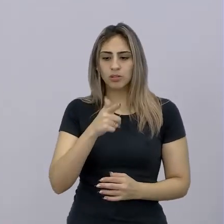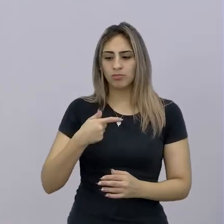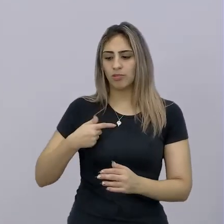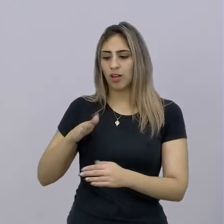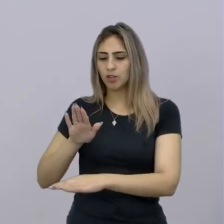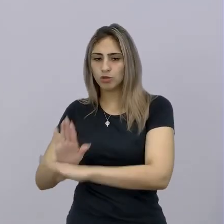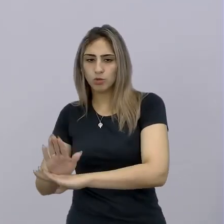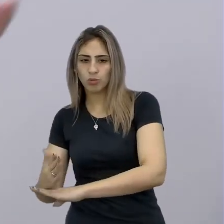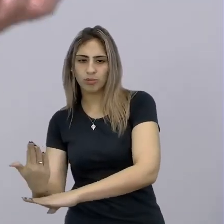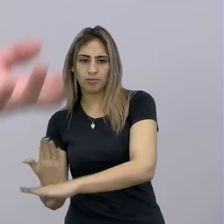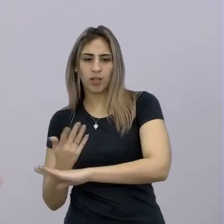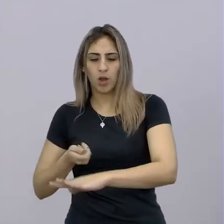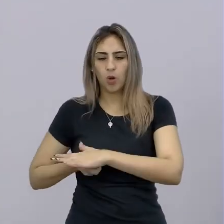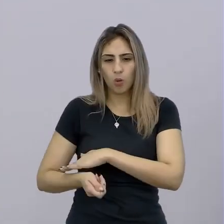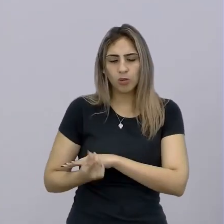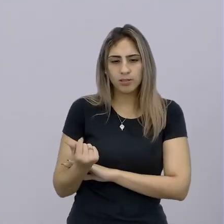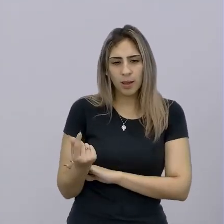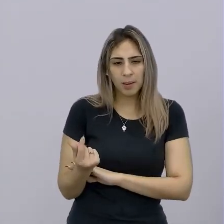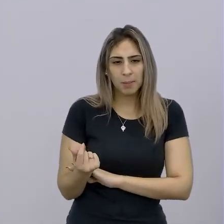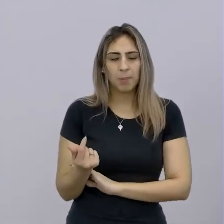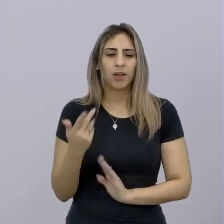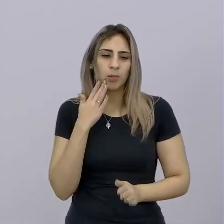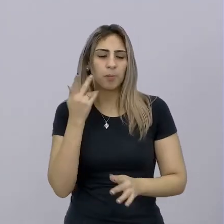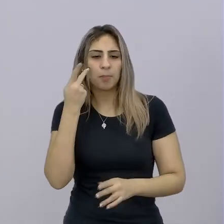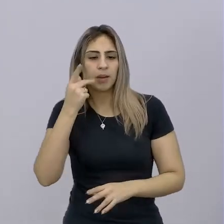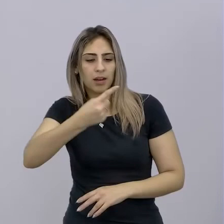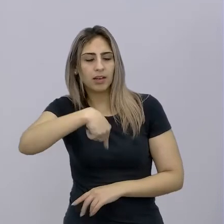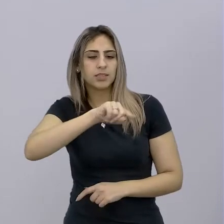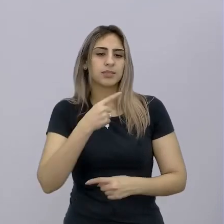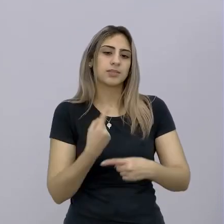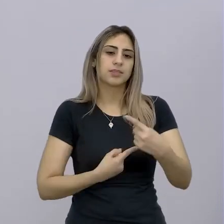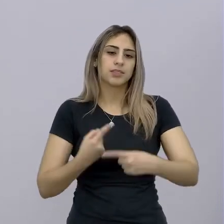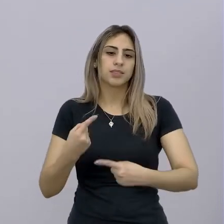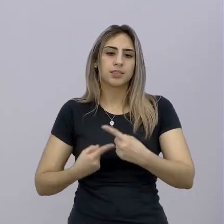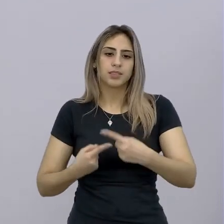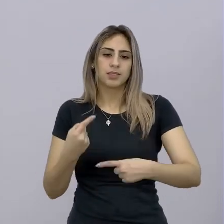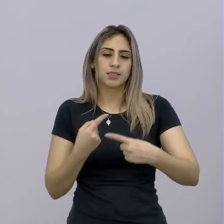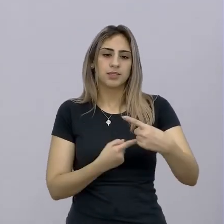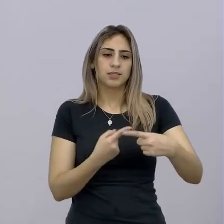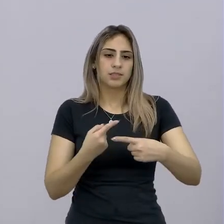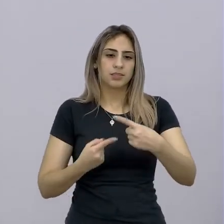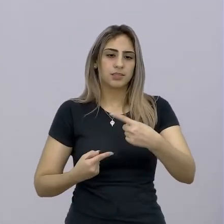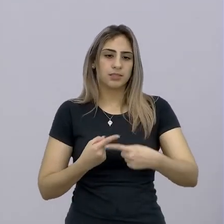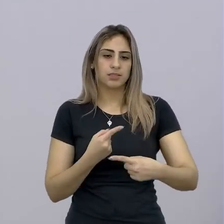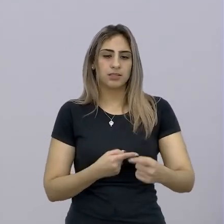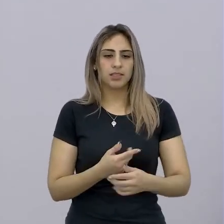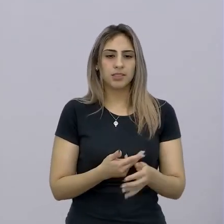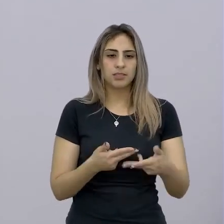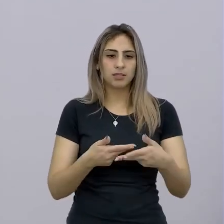fundos, orçamentos e etc. para esses políticos, para que eles possam